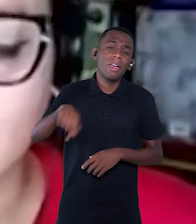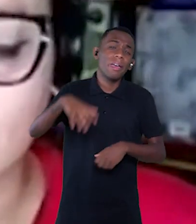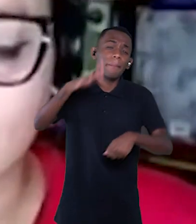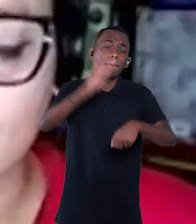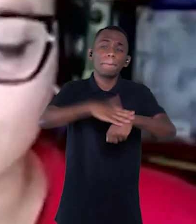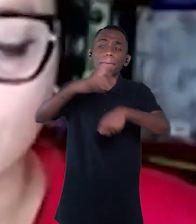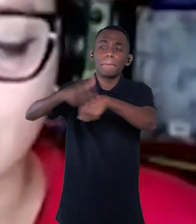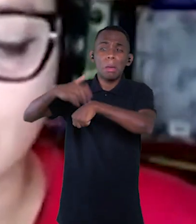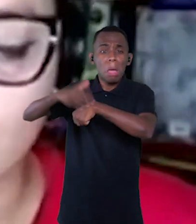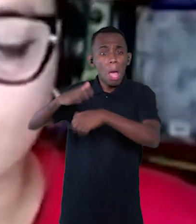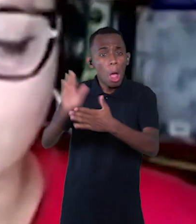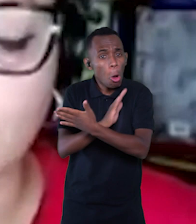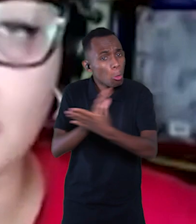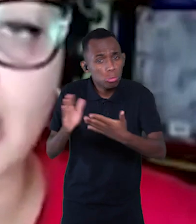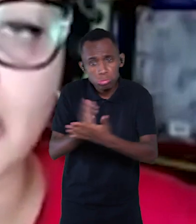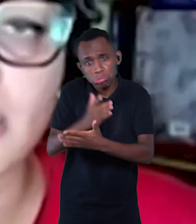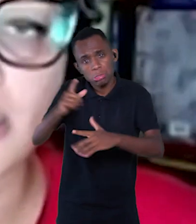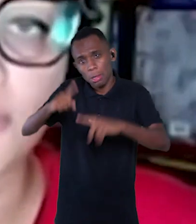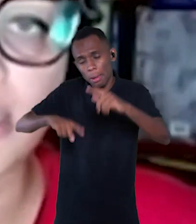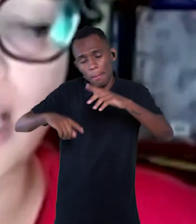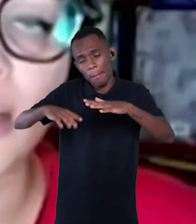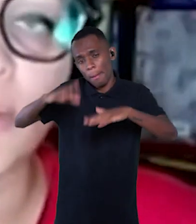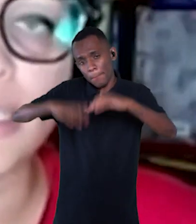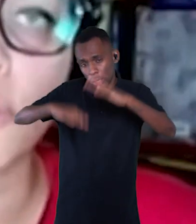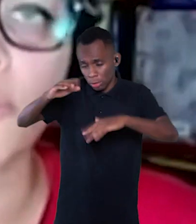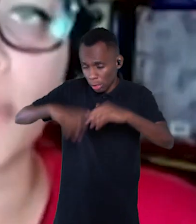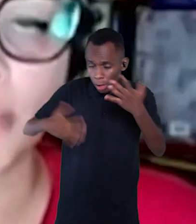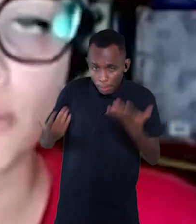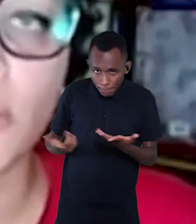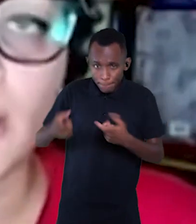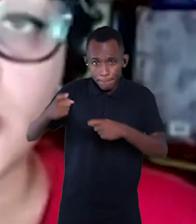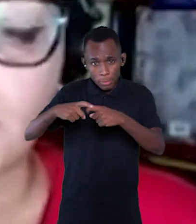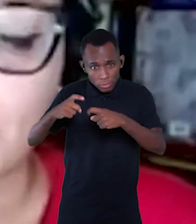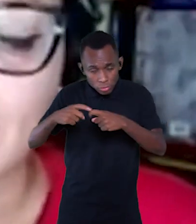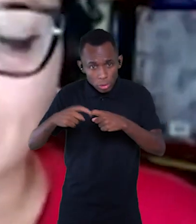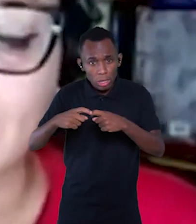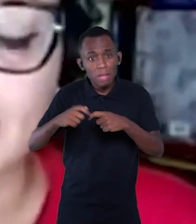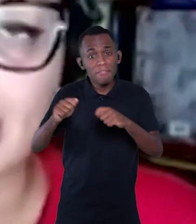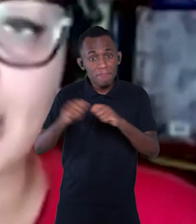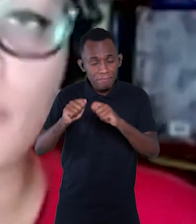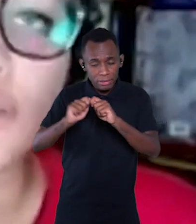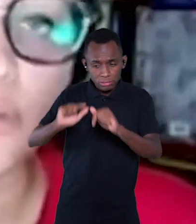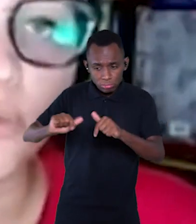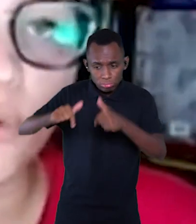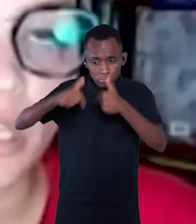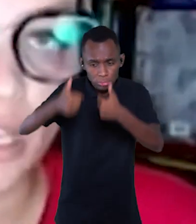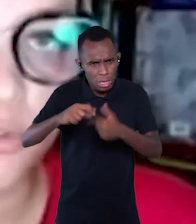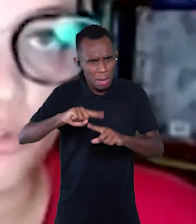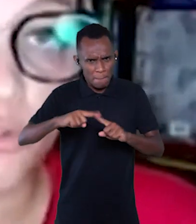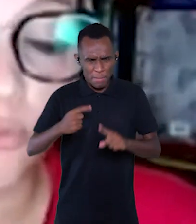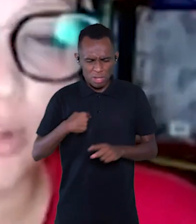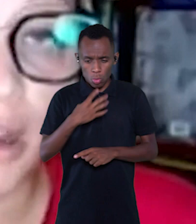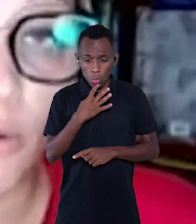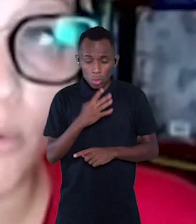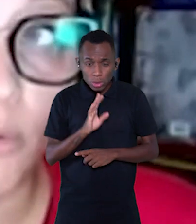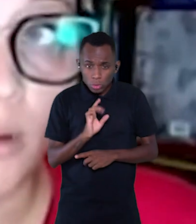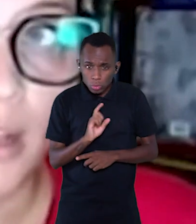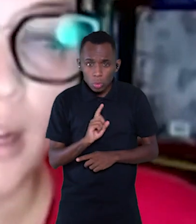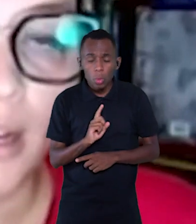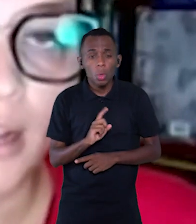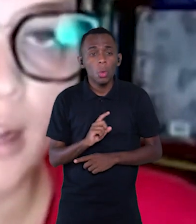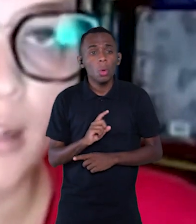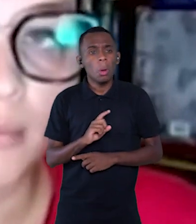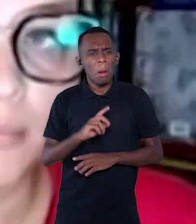digamos assim, no sentido de que alguns profissionais fizeram esse movimento, mas até onde eu conheço, isso não foi